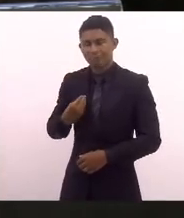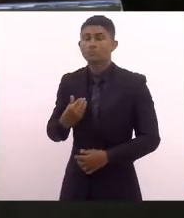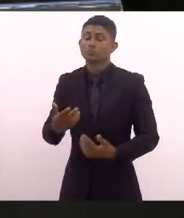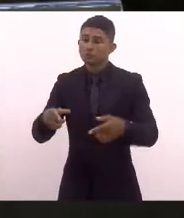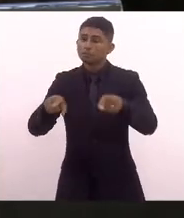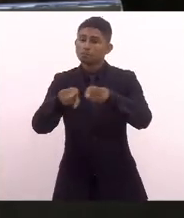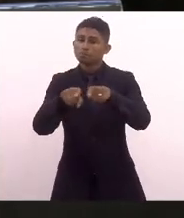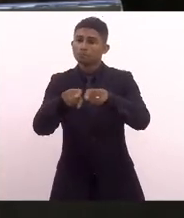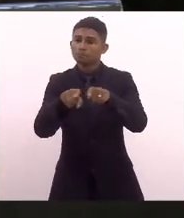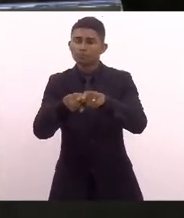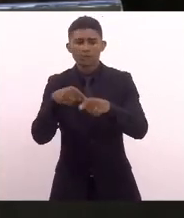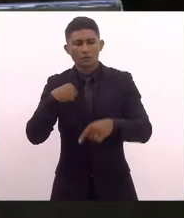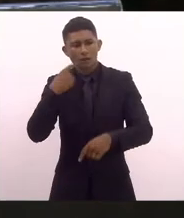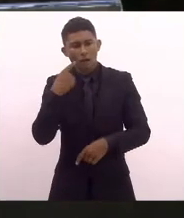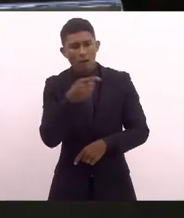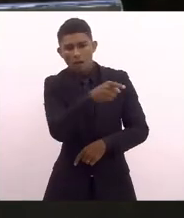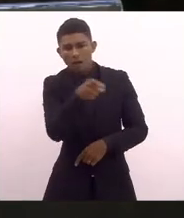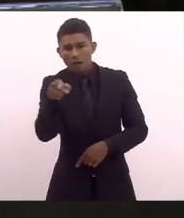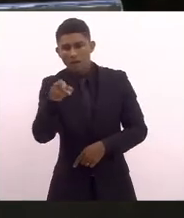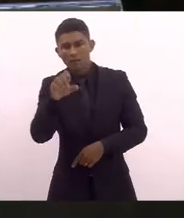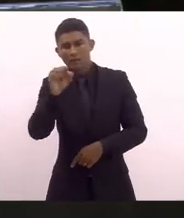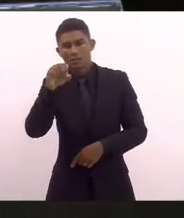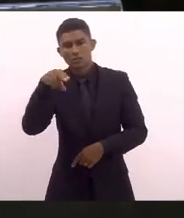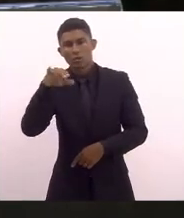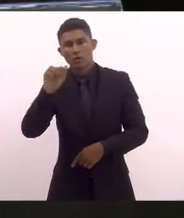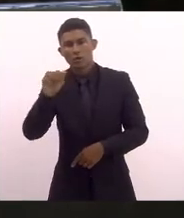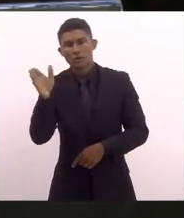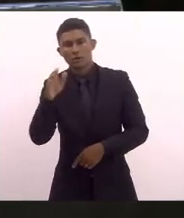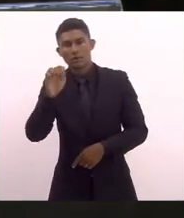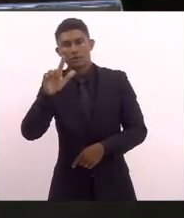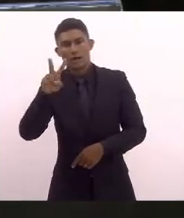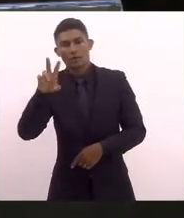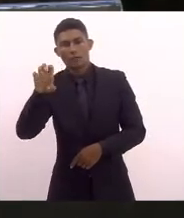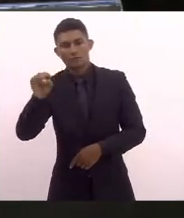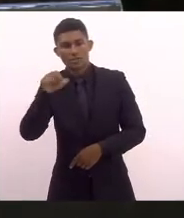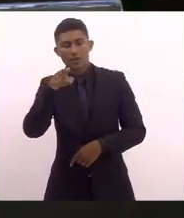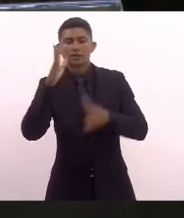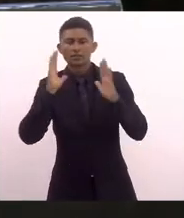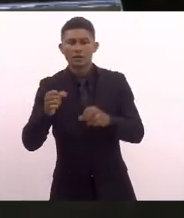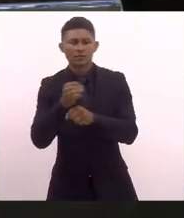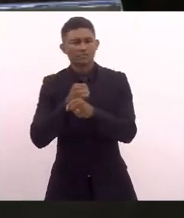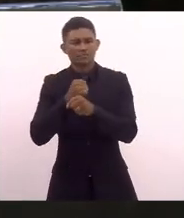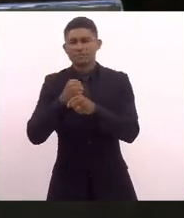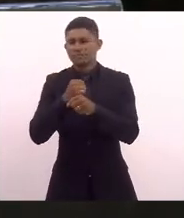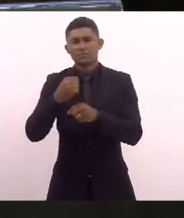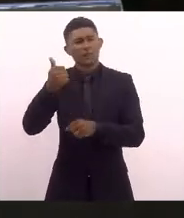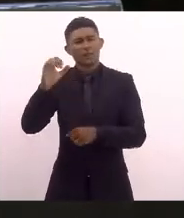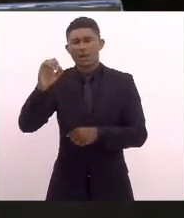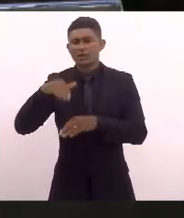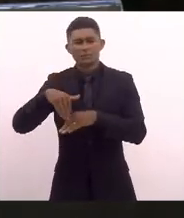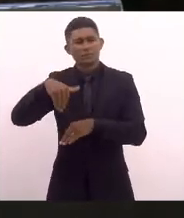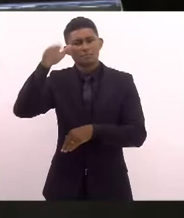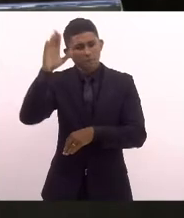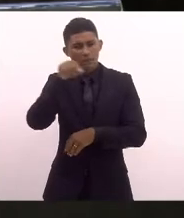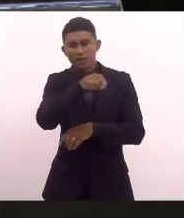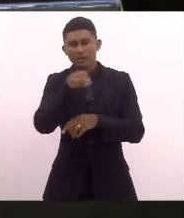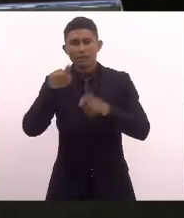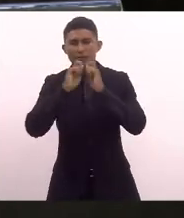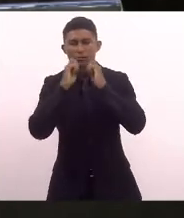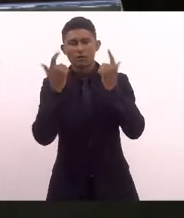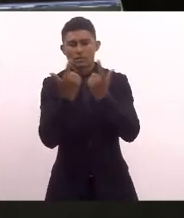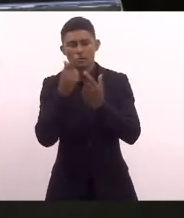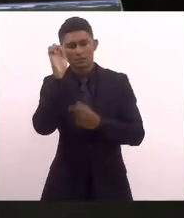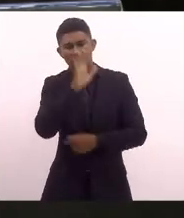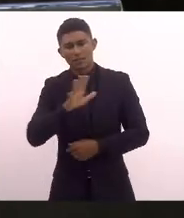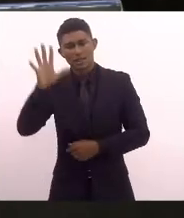também vejo na plateia Sônia Alves, que há mais de 10 anos tem feito associação, com a Associação Brasileira de Enfermagem no Estado do